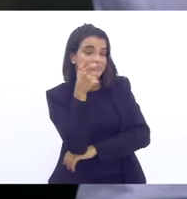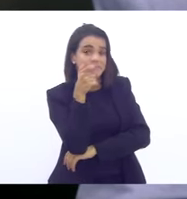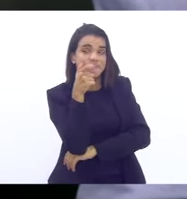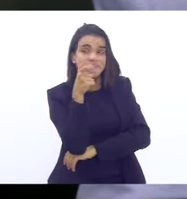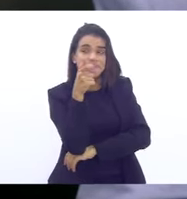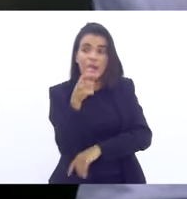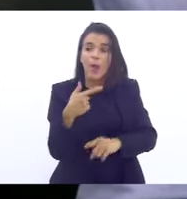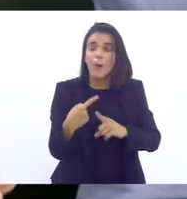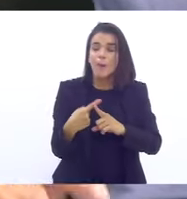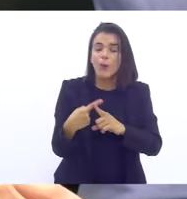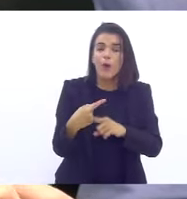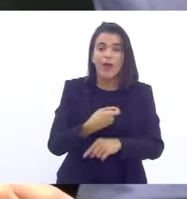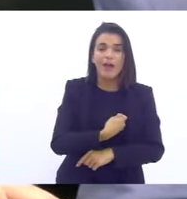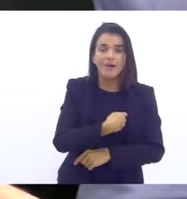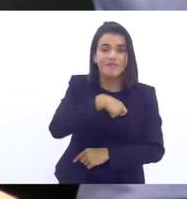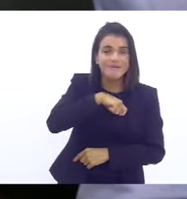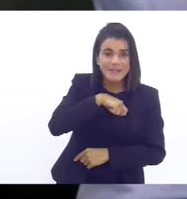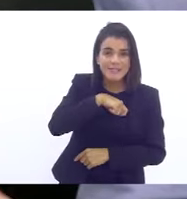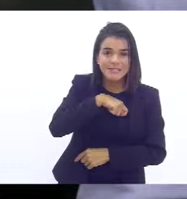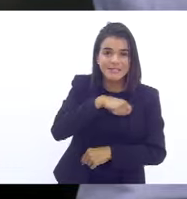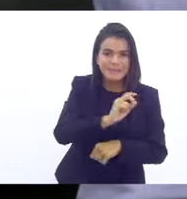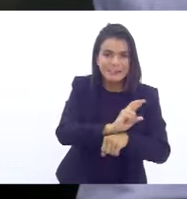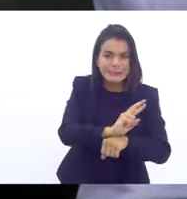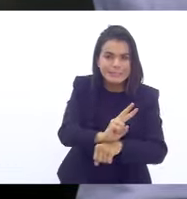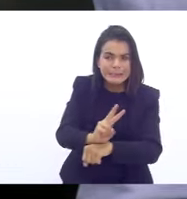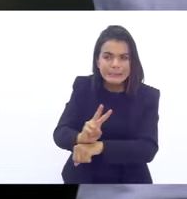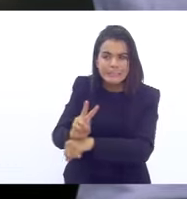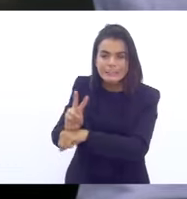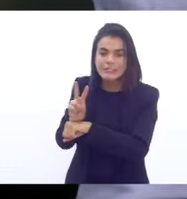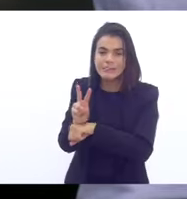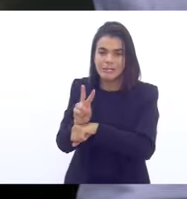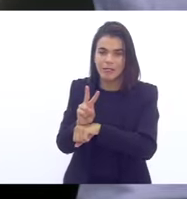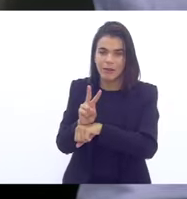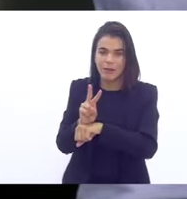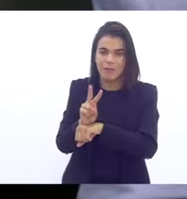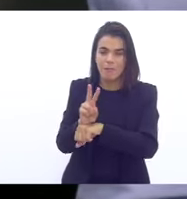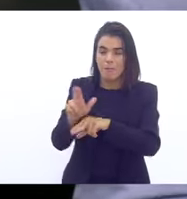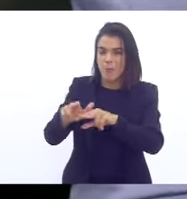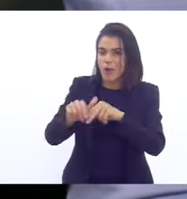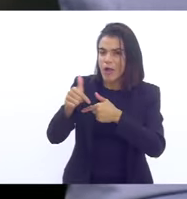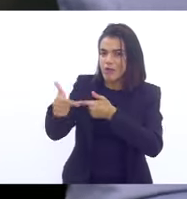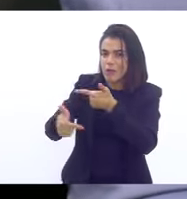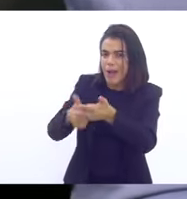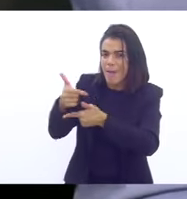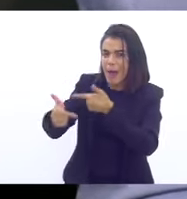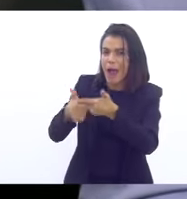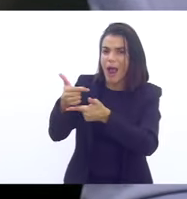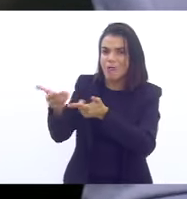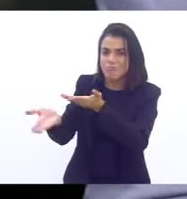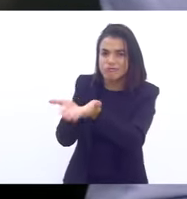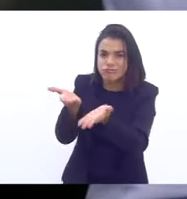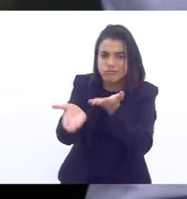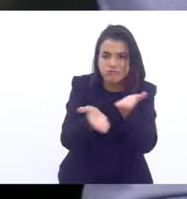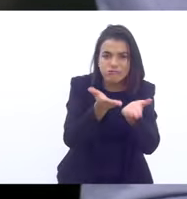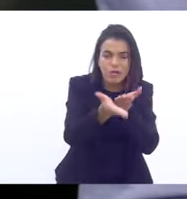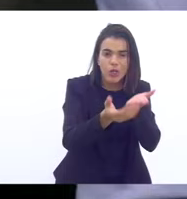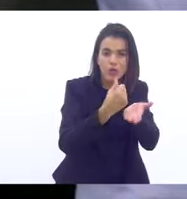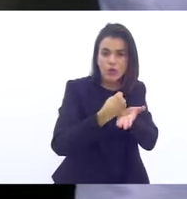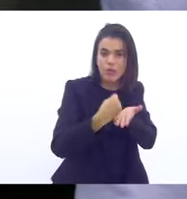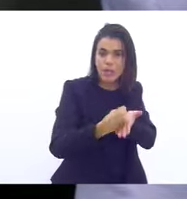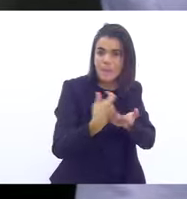Porque a fiscalização da prestação desse serviço regulado tem que ser de caráter